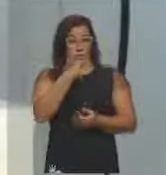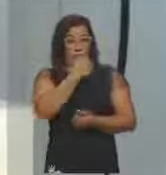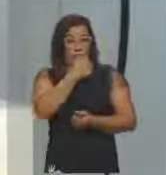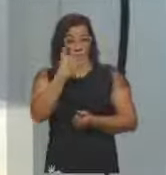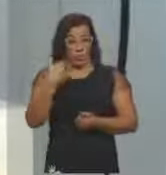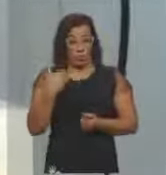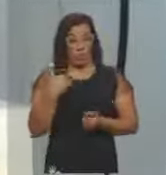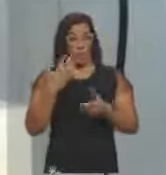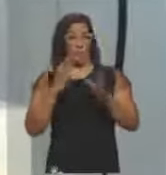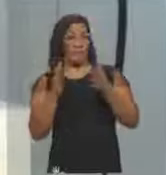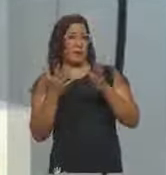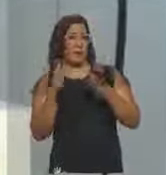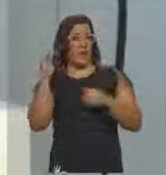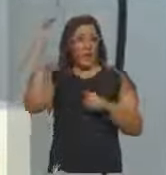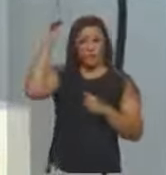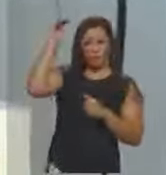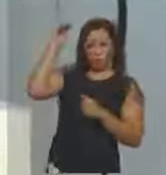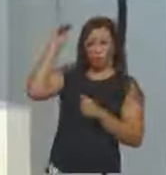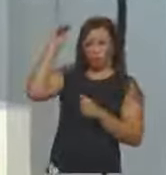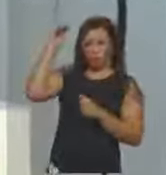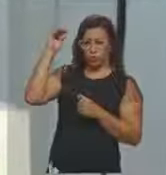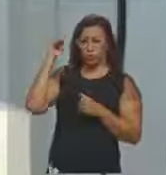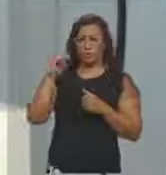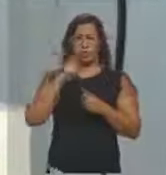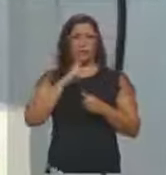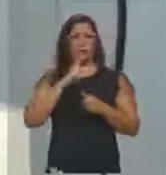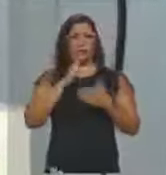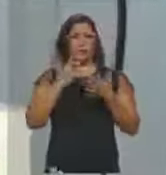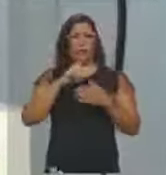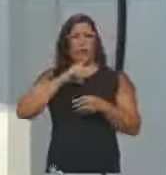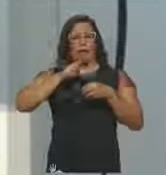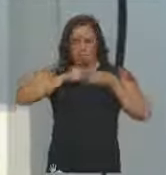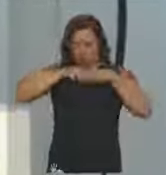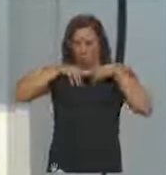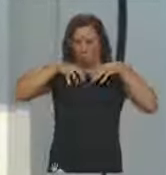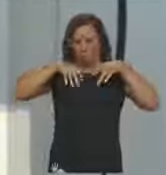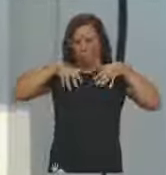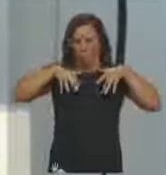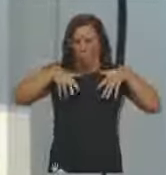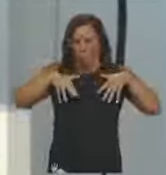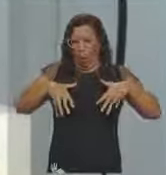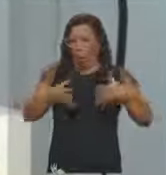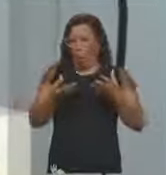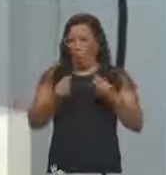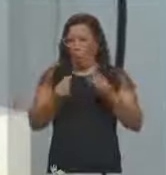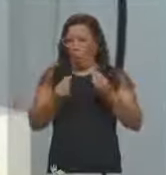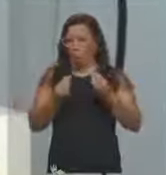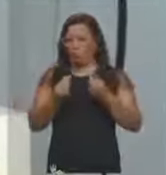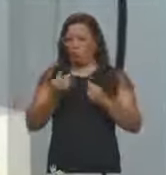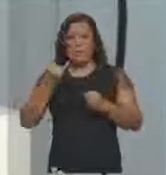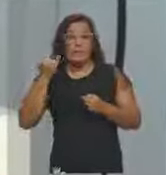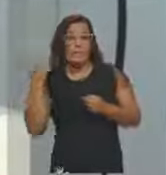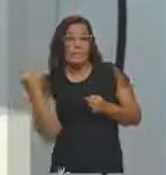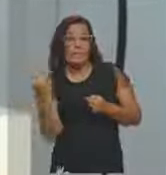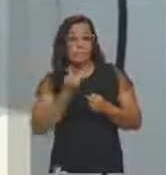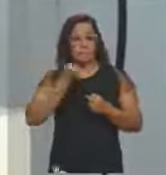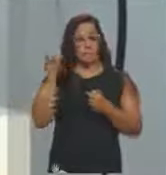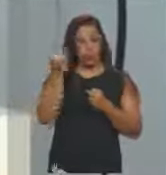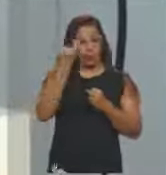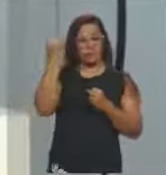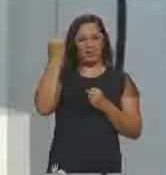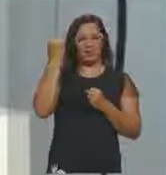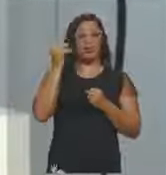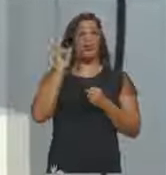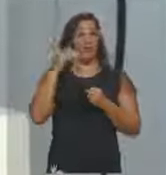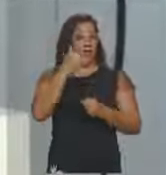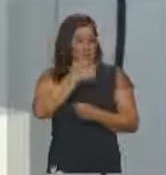adulto têm mais ou menos aí muitos mil alvéolos pulmonares, e é importante a gente saber que isso acontece